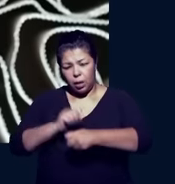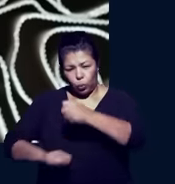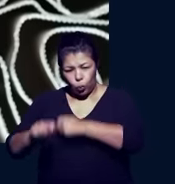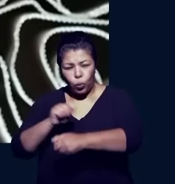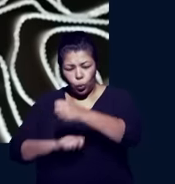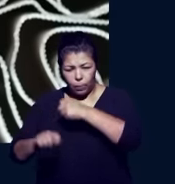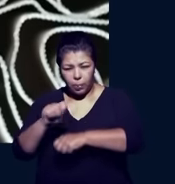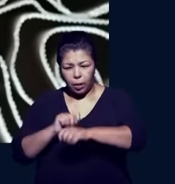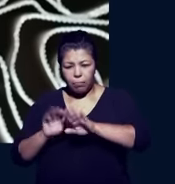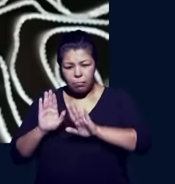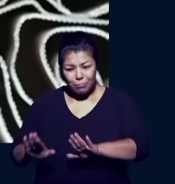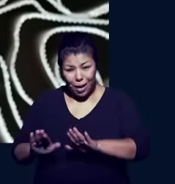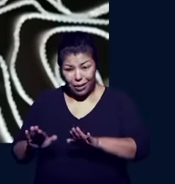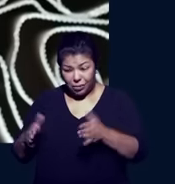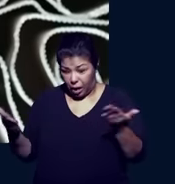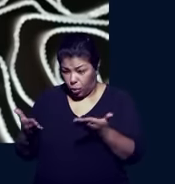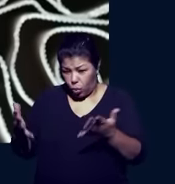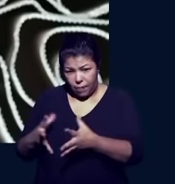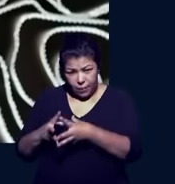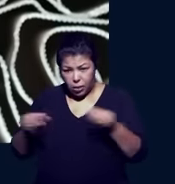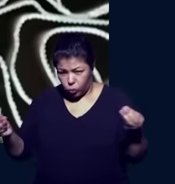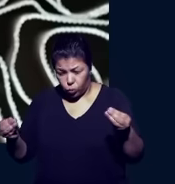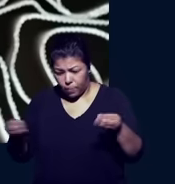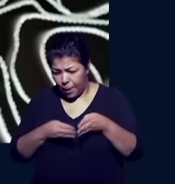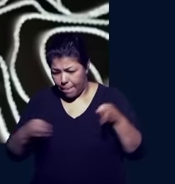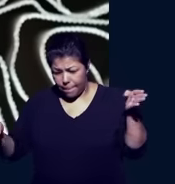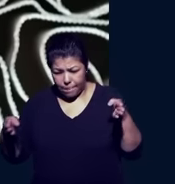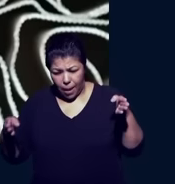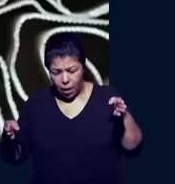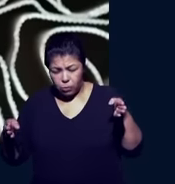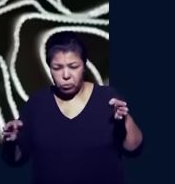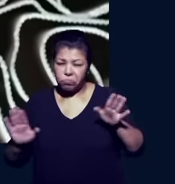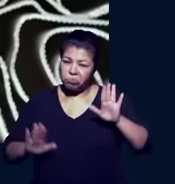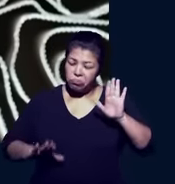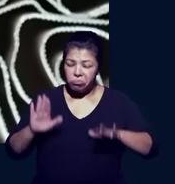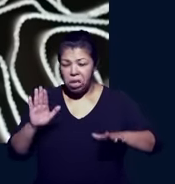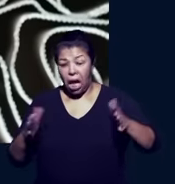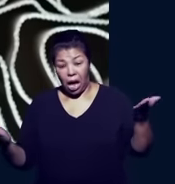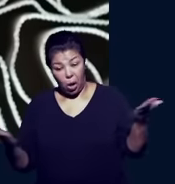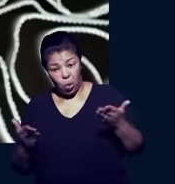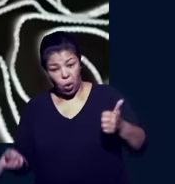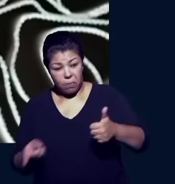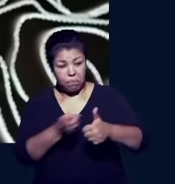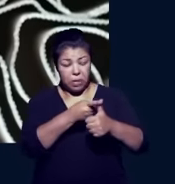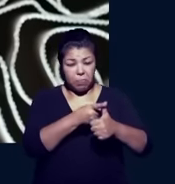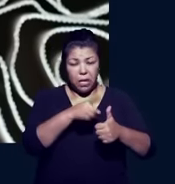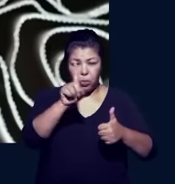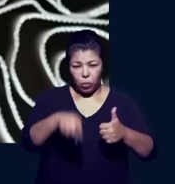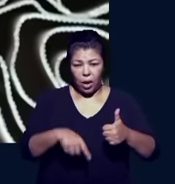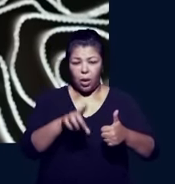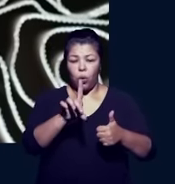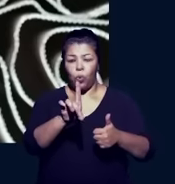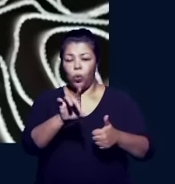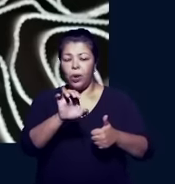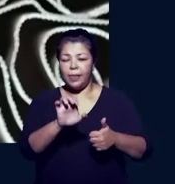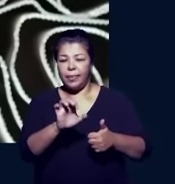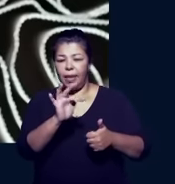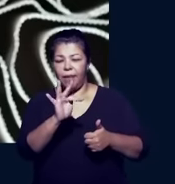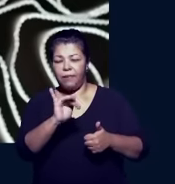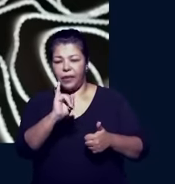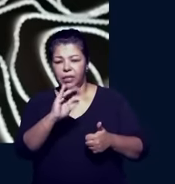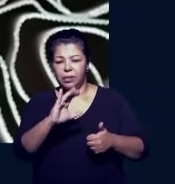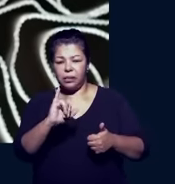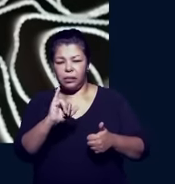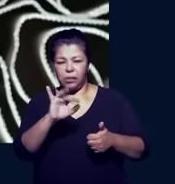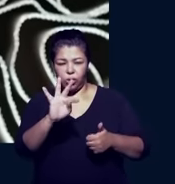necessariamente vão desaparecer ser no curto prazo o primeiro deles e mais claro é o déficit né o déficit americano é muito alto com toda a